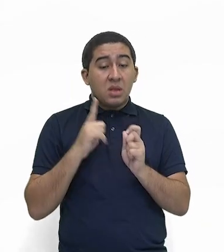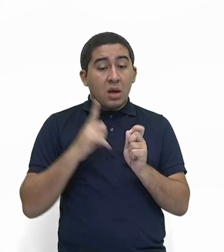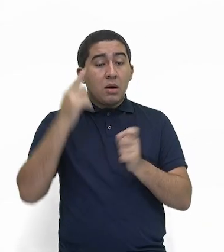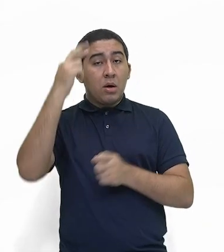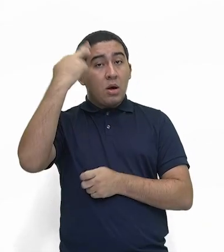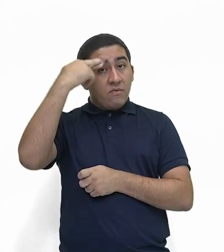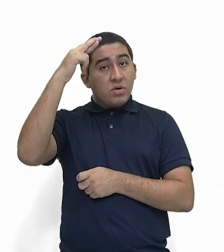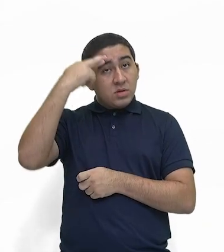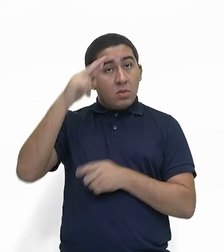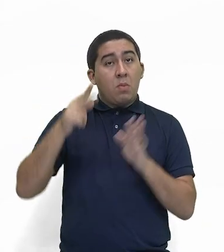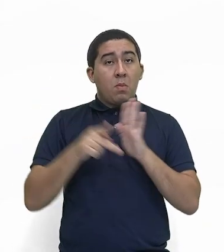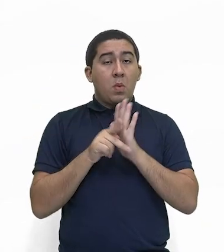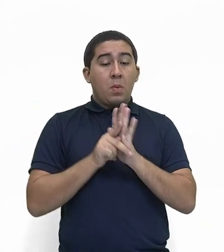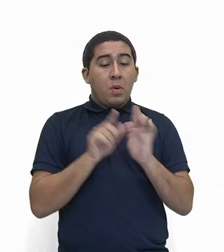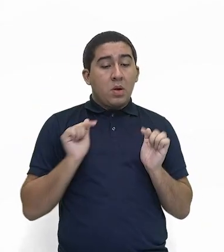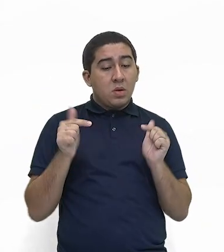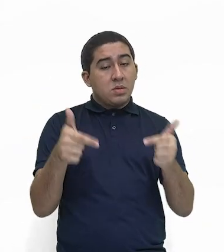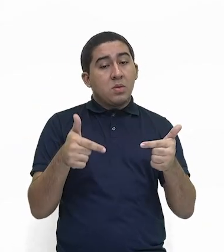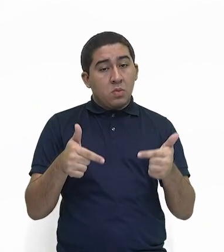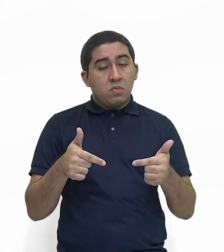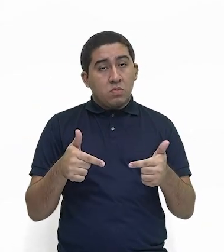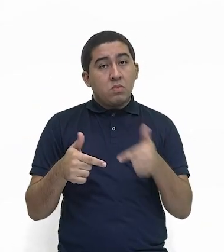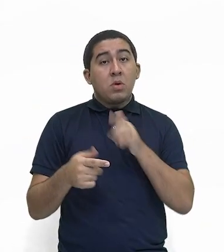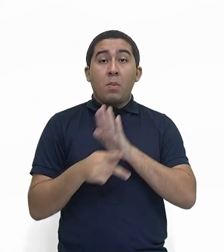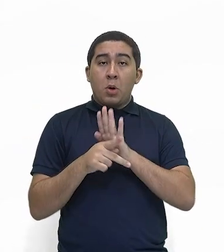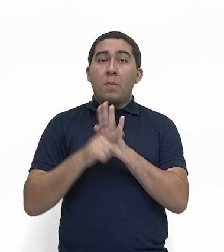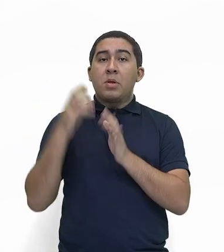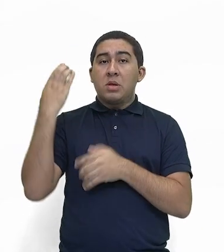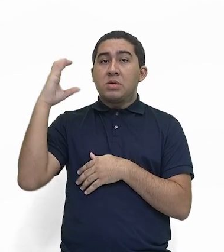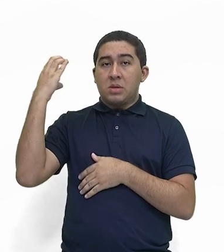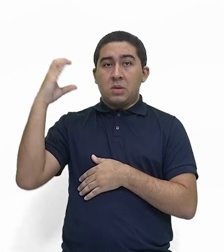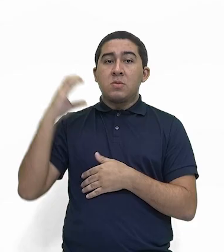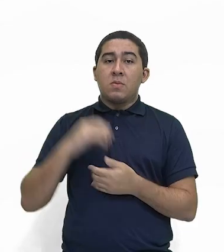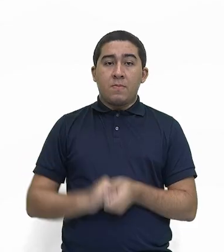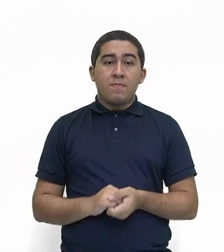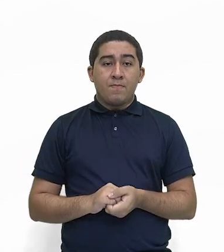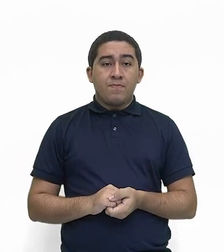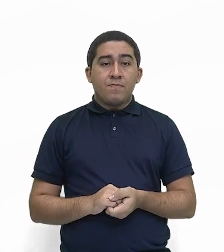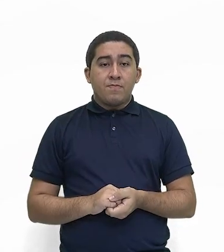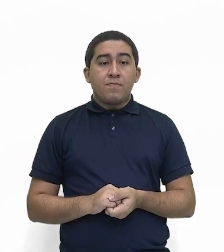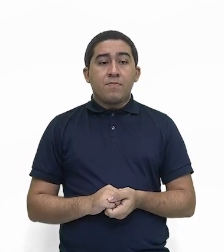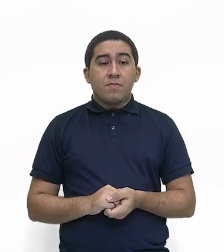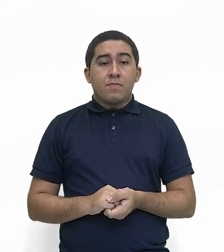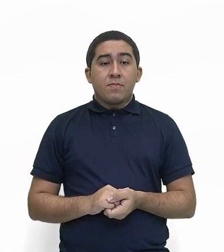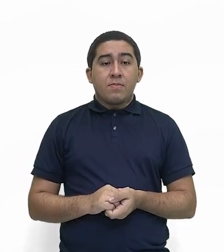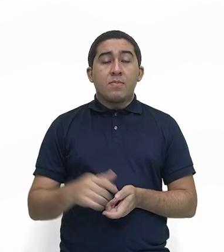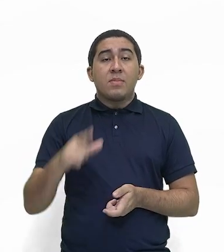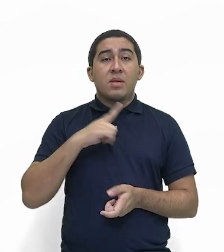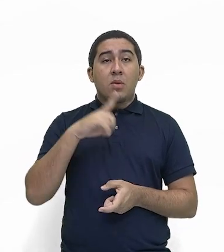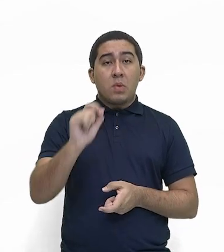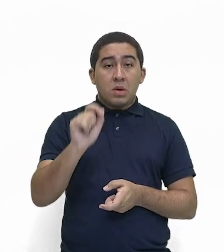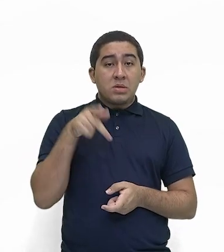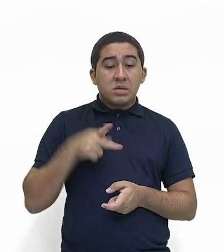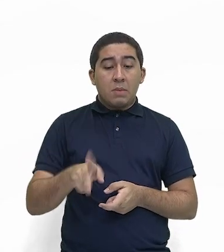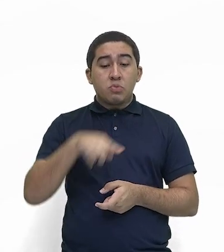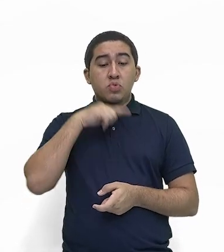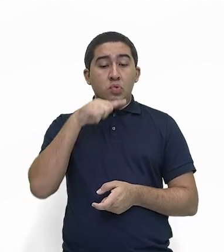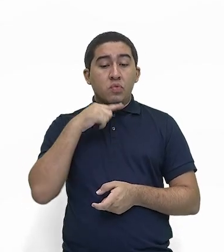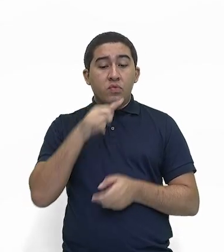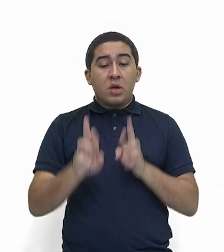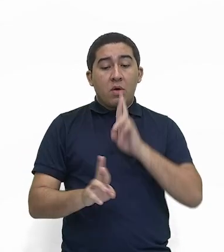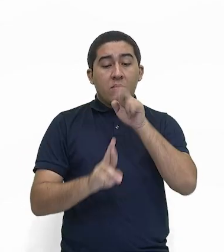sobre essas ações, né, que a ciência faz. Então, ela vai questionar essa noção